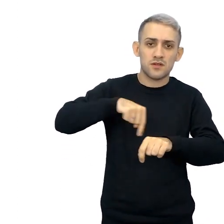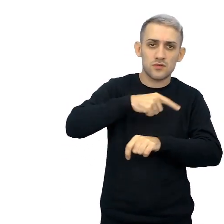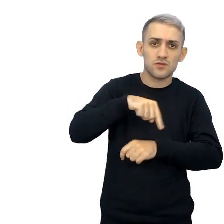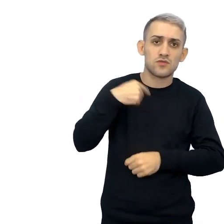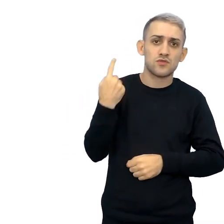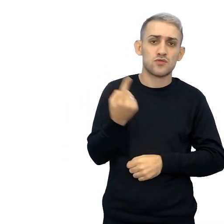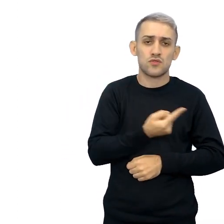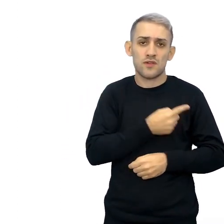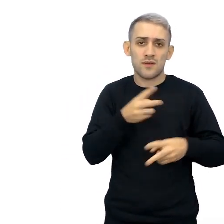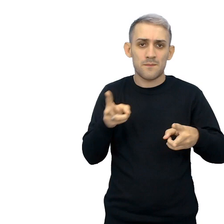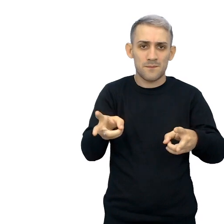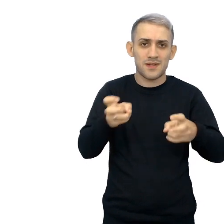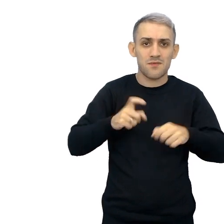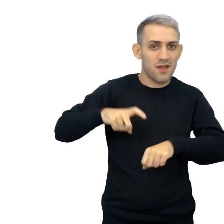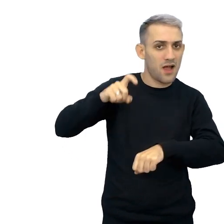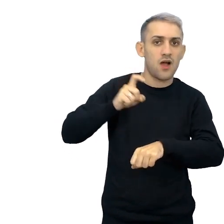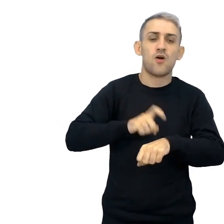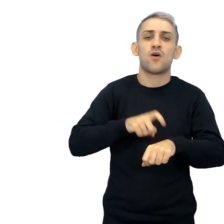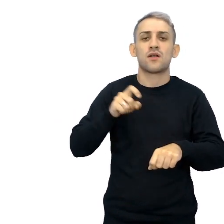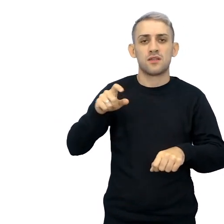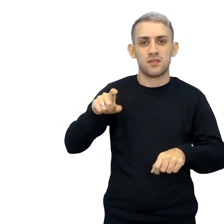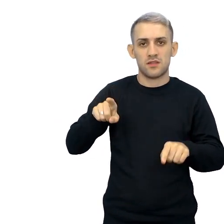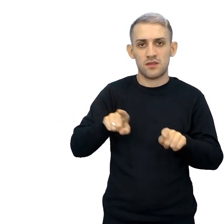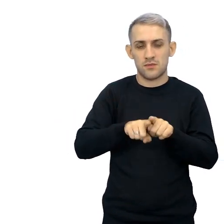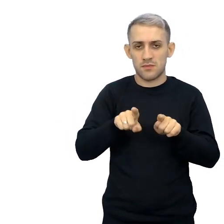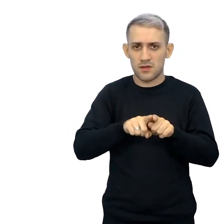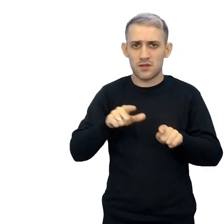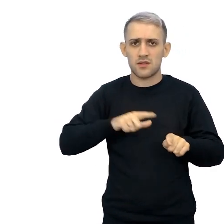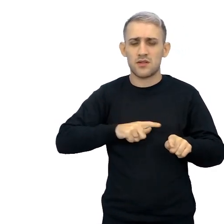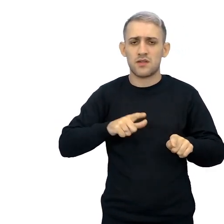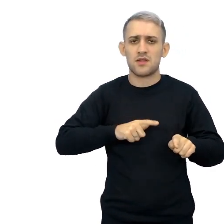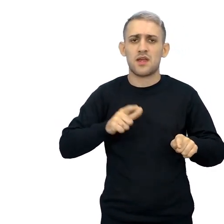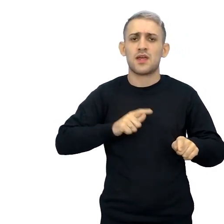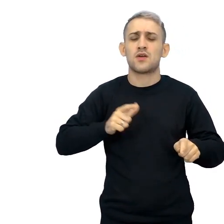percepção imediata. Então, ele tem um processo aí